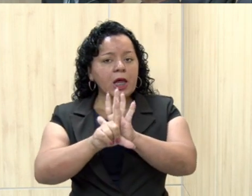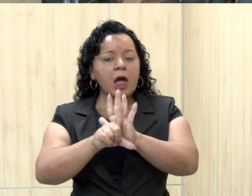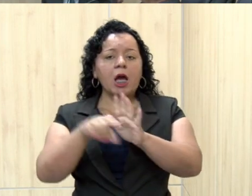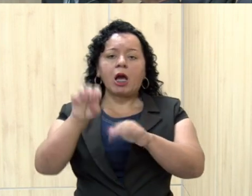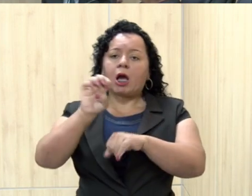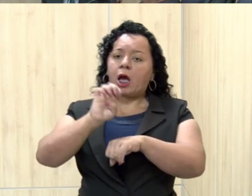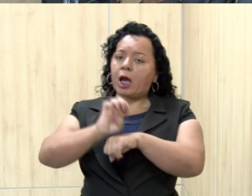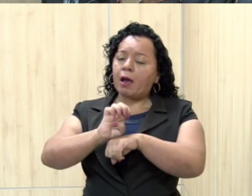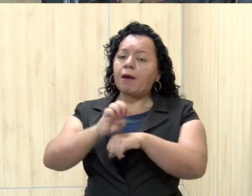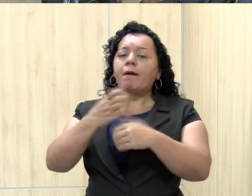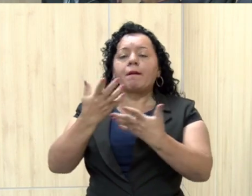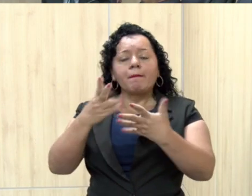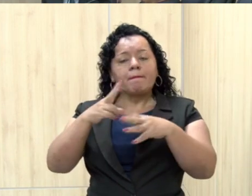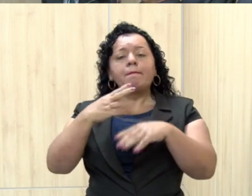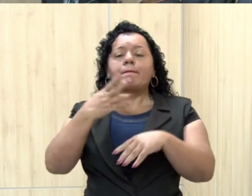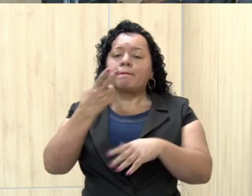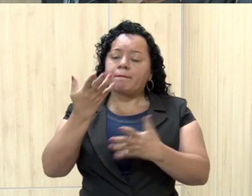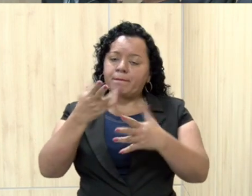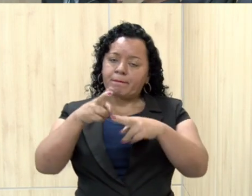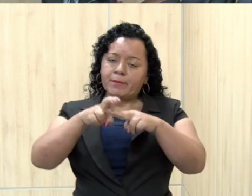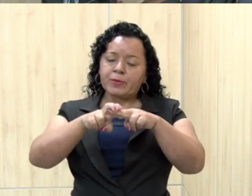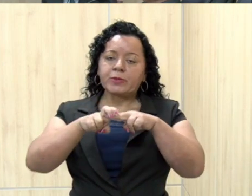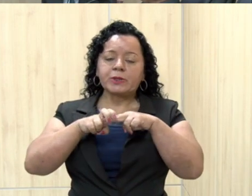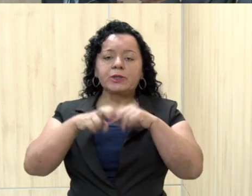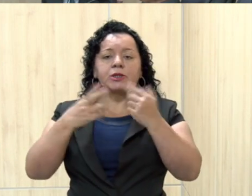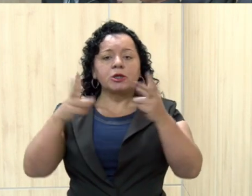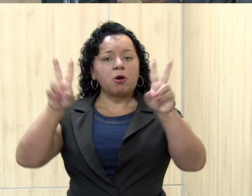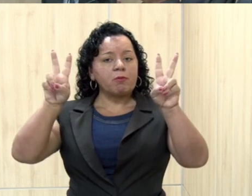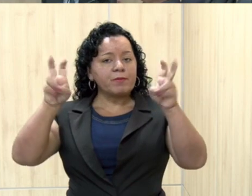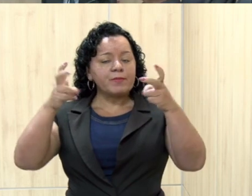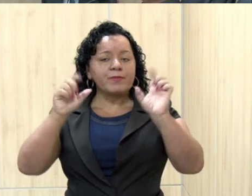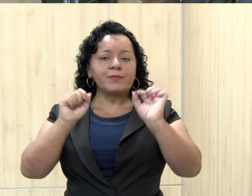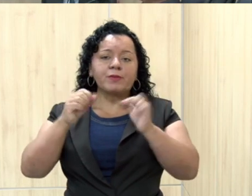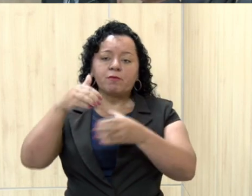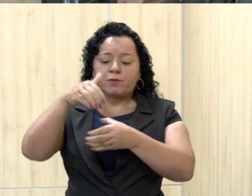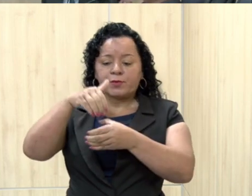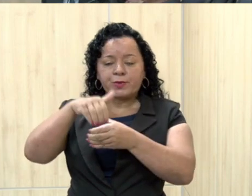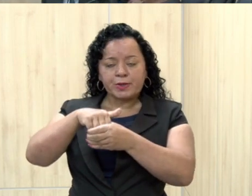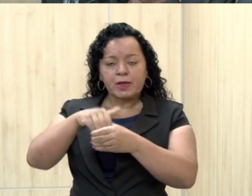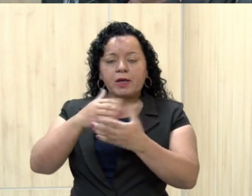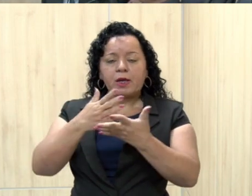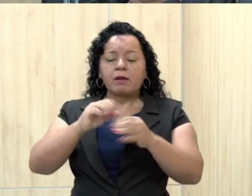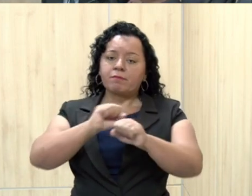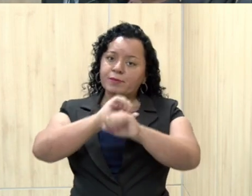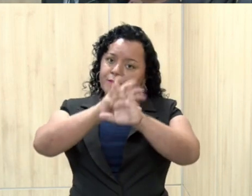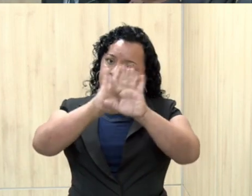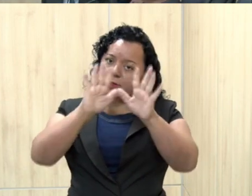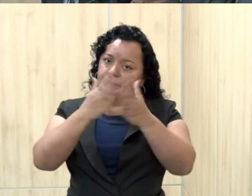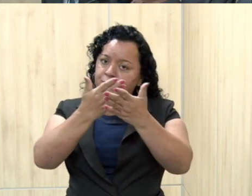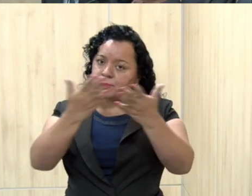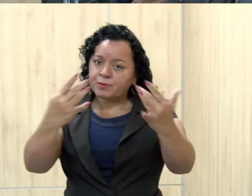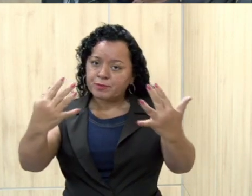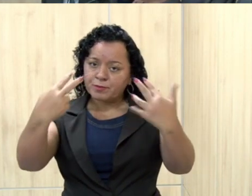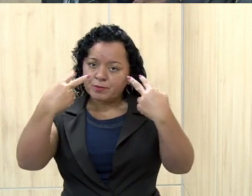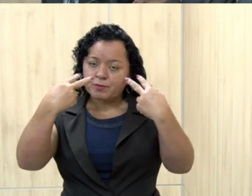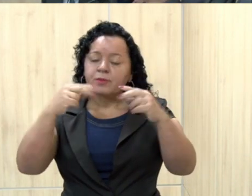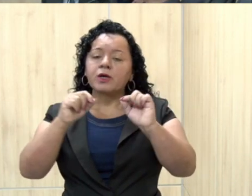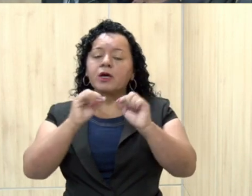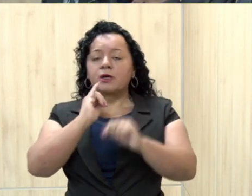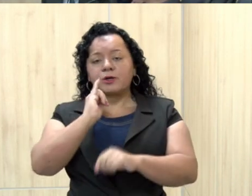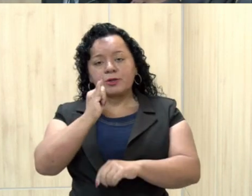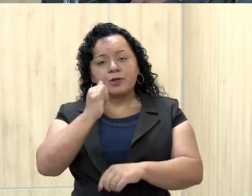que Essas matérias são votadas com maior celeridade apenas para deixar claro a todos aqueles que nos assistem então dito isto meu voto assim